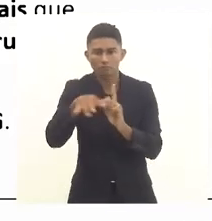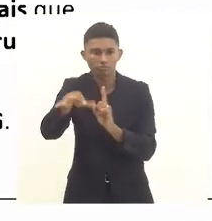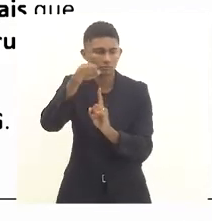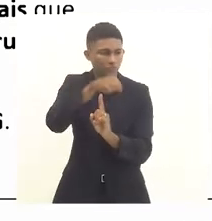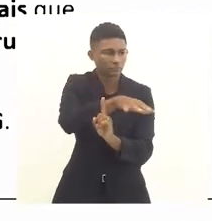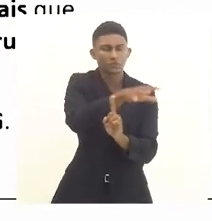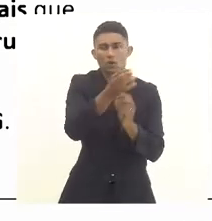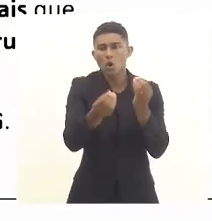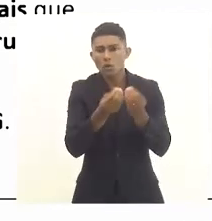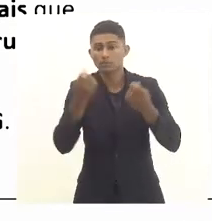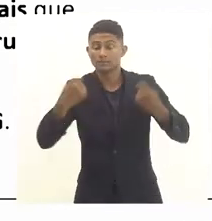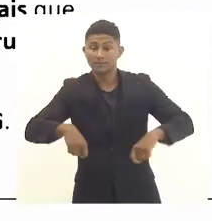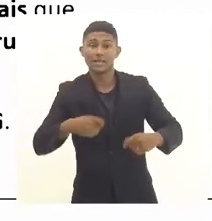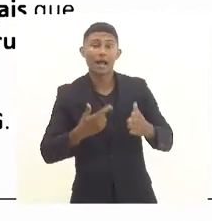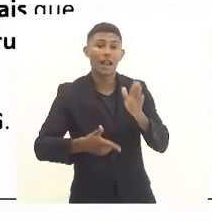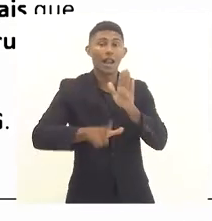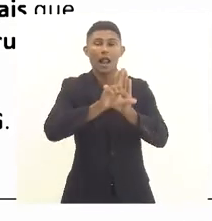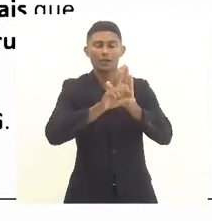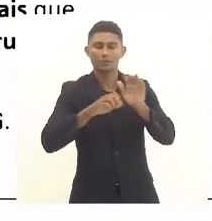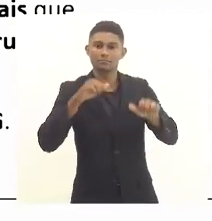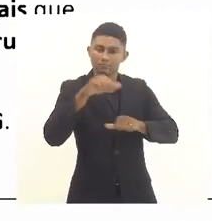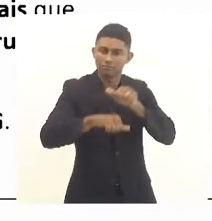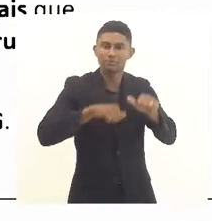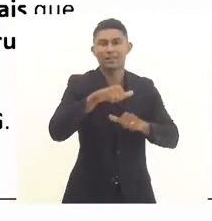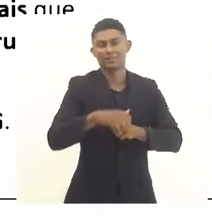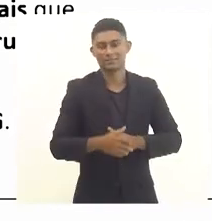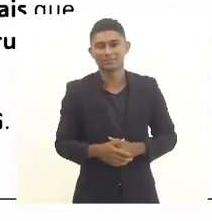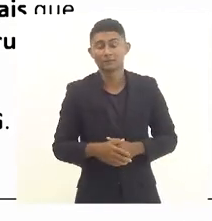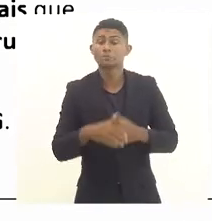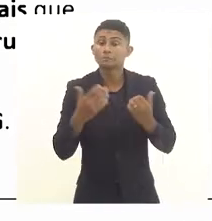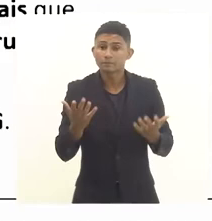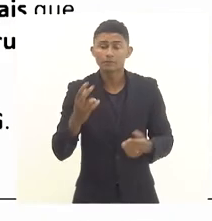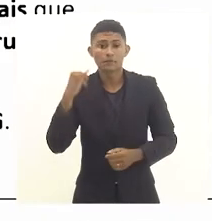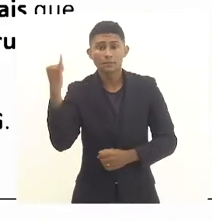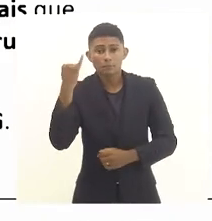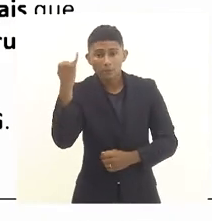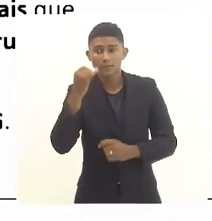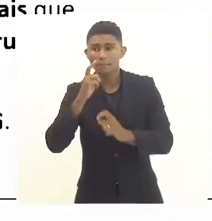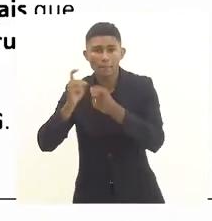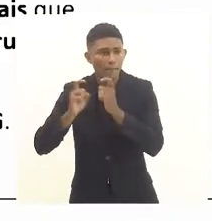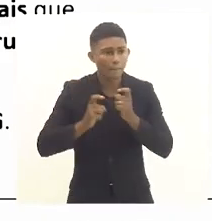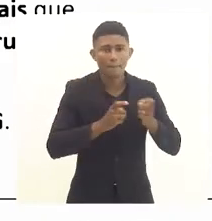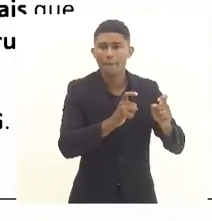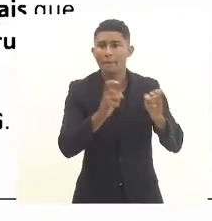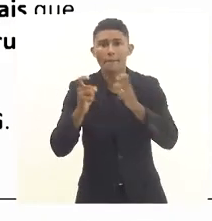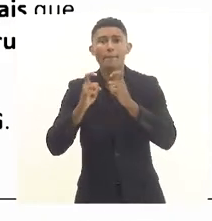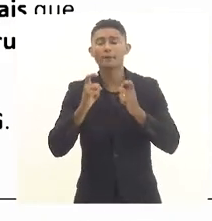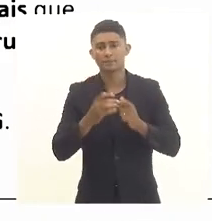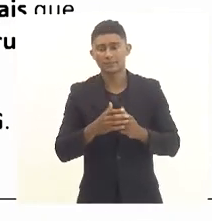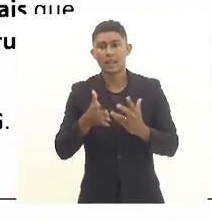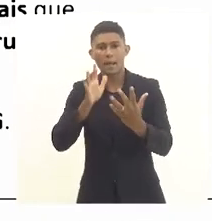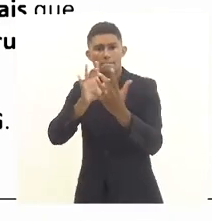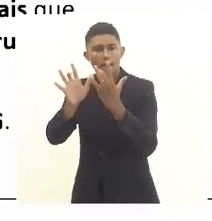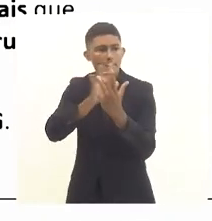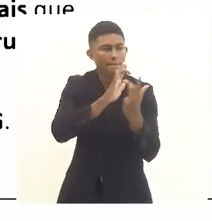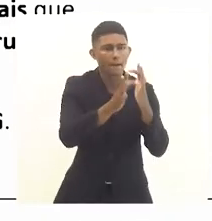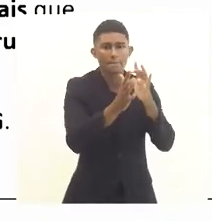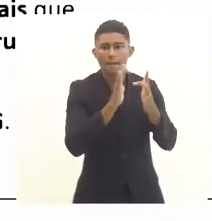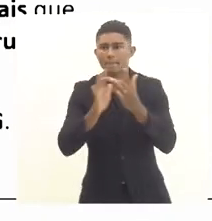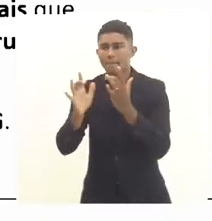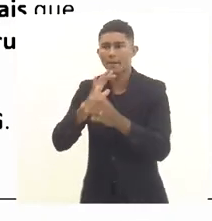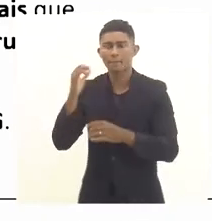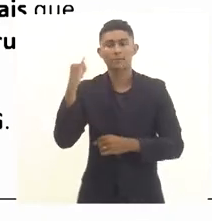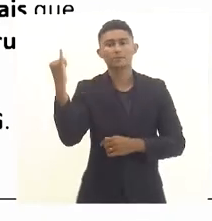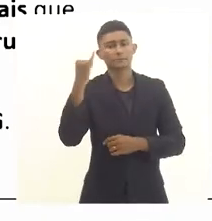de si e atualizar a legislação. Então, nós debatemos a importância da conectividade para nossas vidas, defendendo que essa conectividade é ferramenta